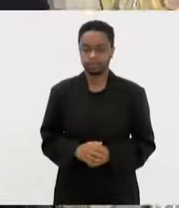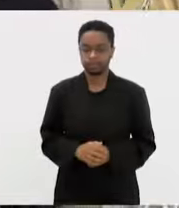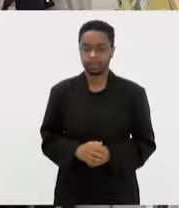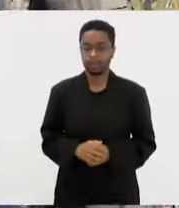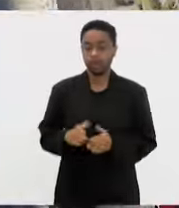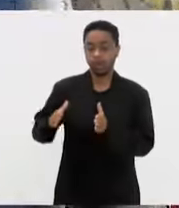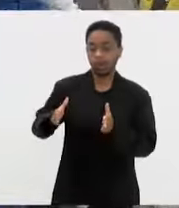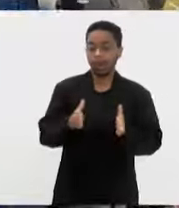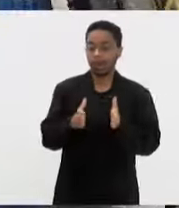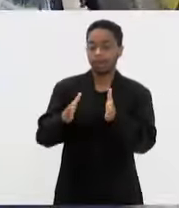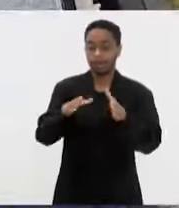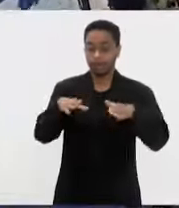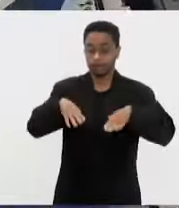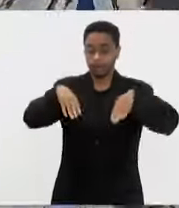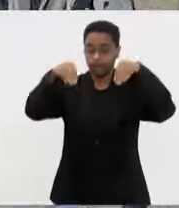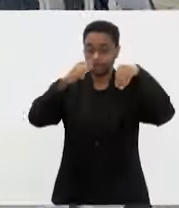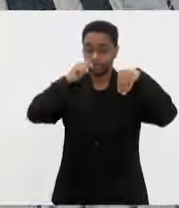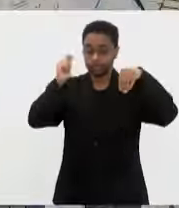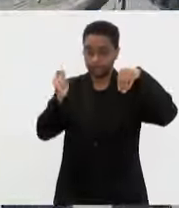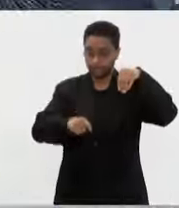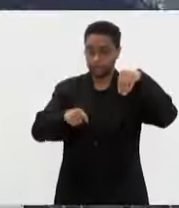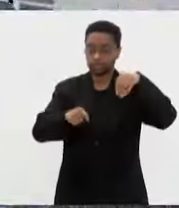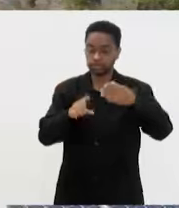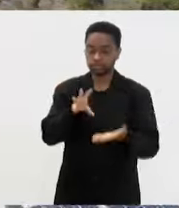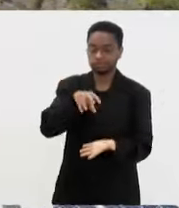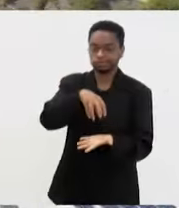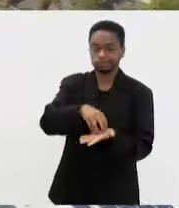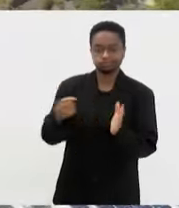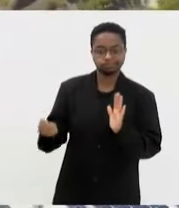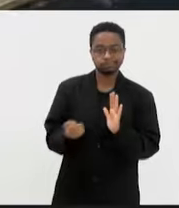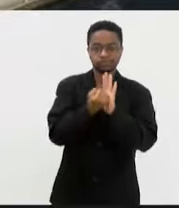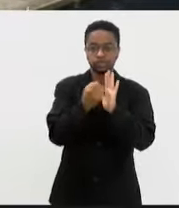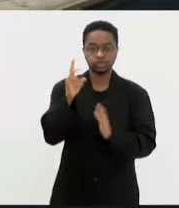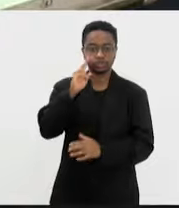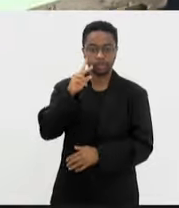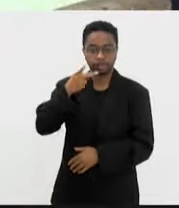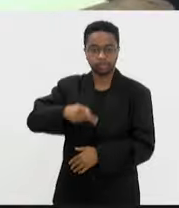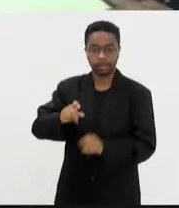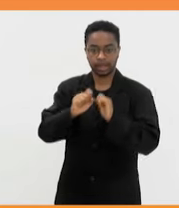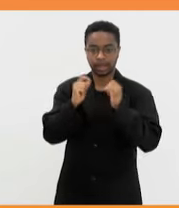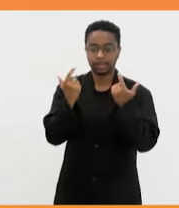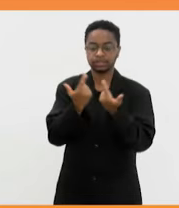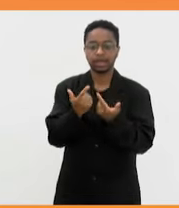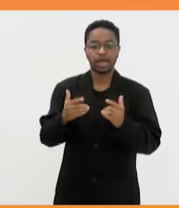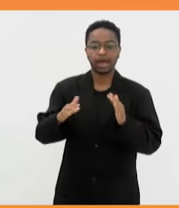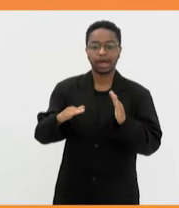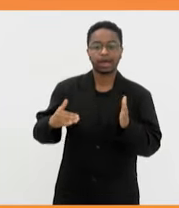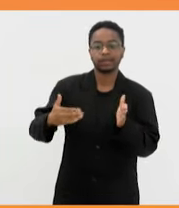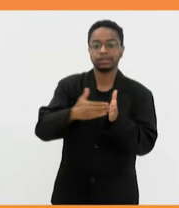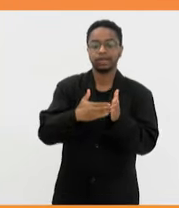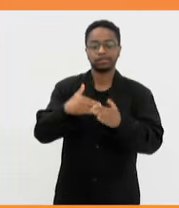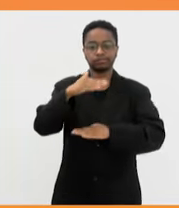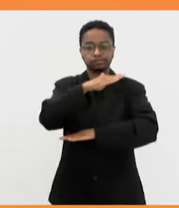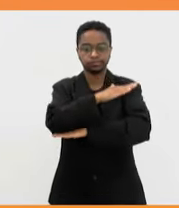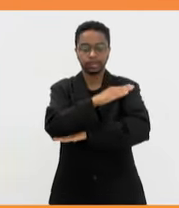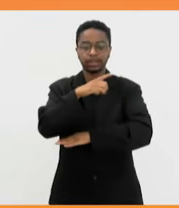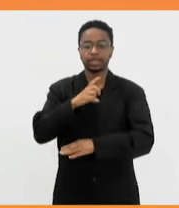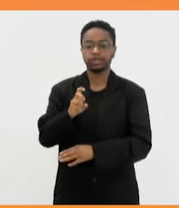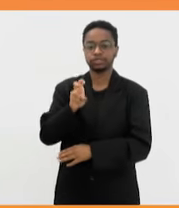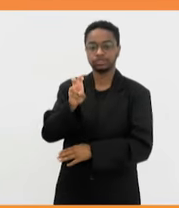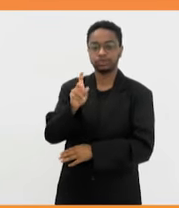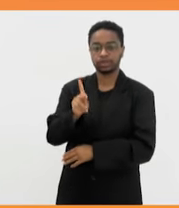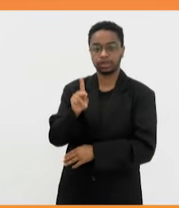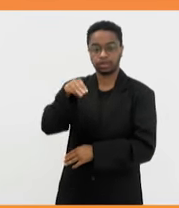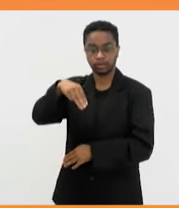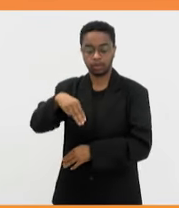vai do Palácio Tiradentes, sede histórica da Alerj, até o Porto Maravilha. Serão 5 quilômetros de corrida, 3